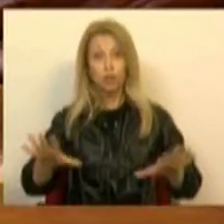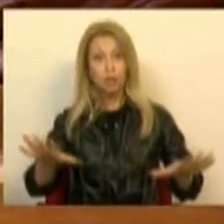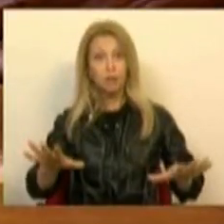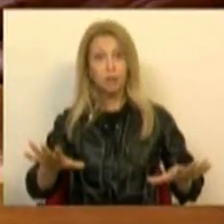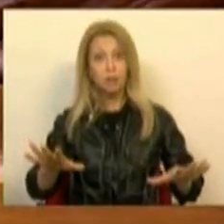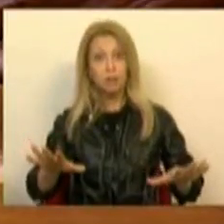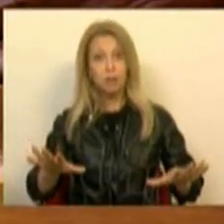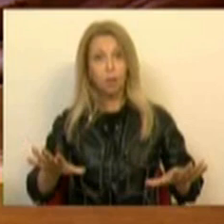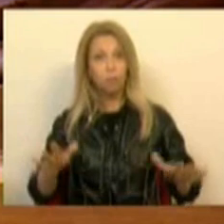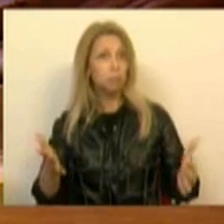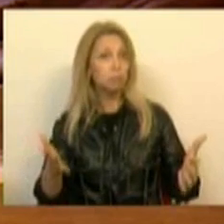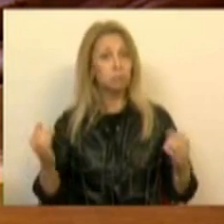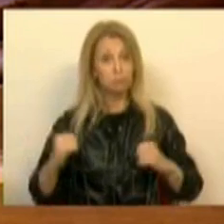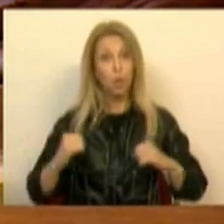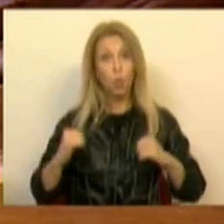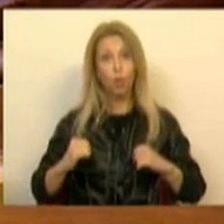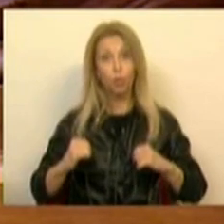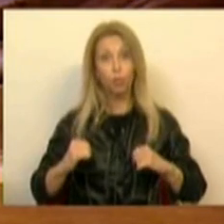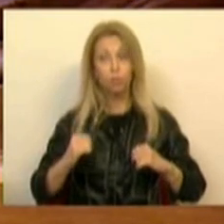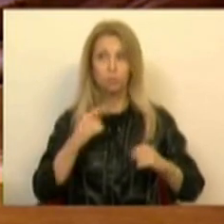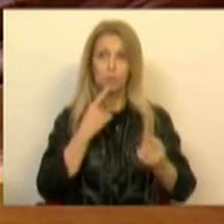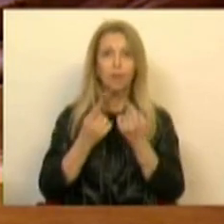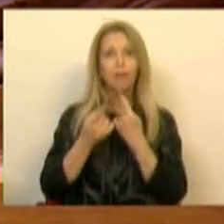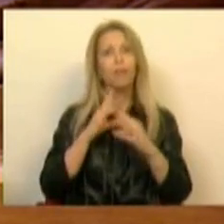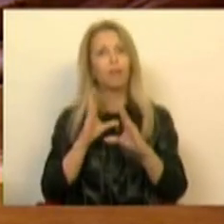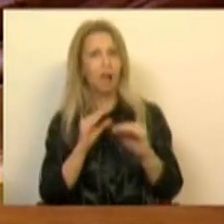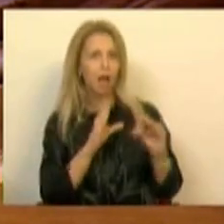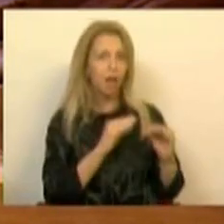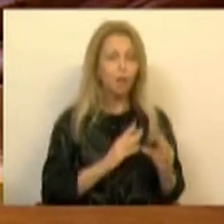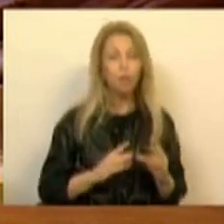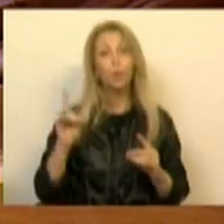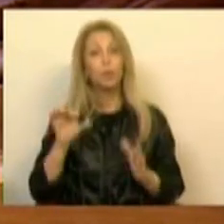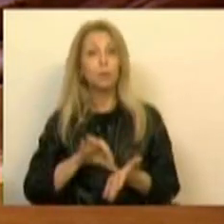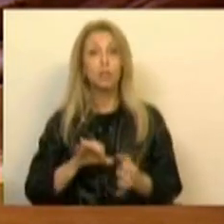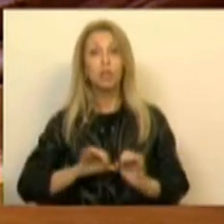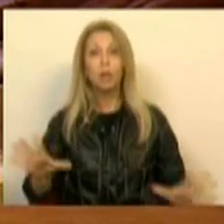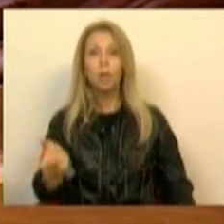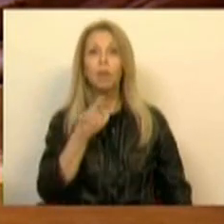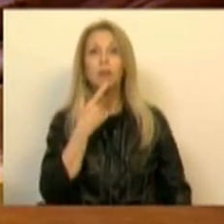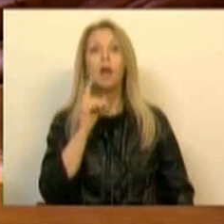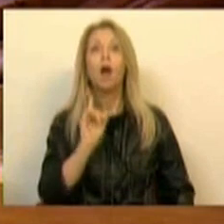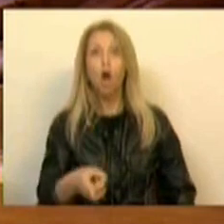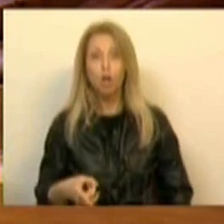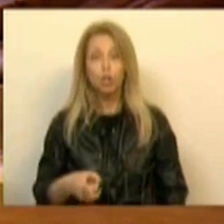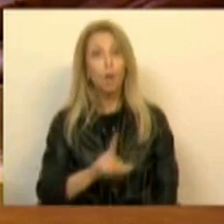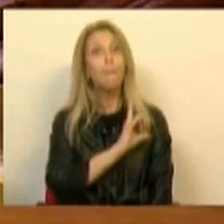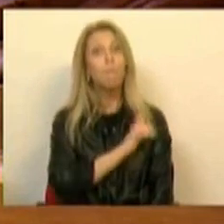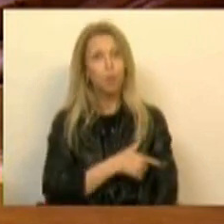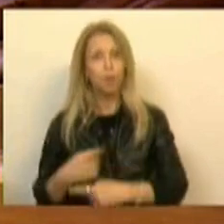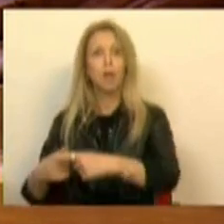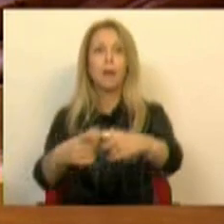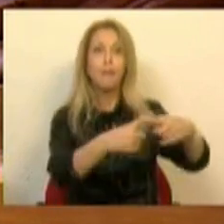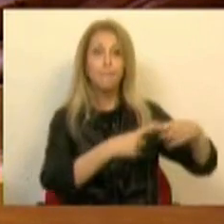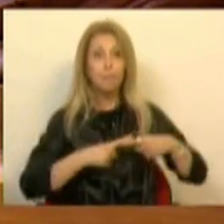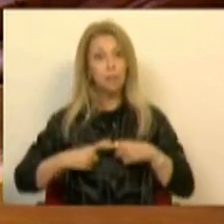Descentralização em acordo, em diálogo, e descentralização que significa partilha do poder. E